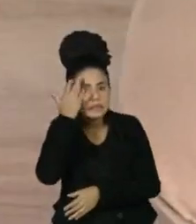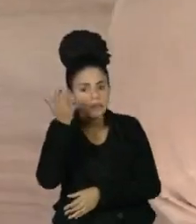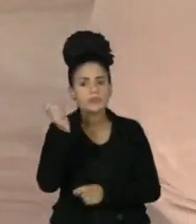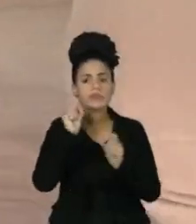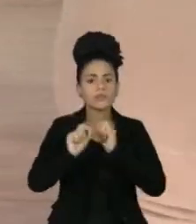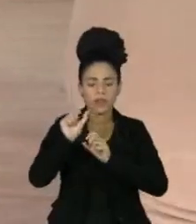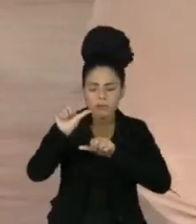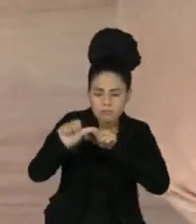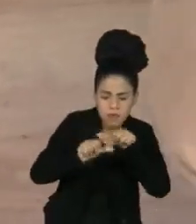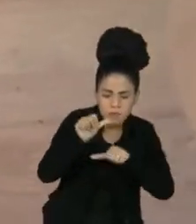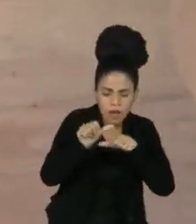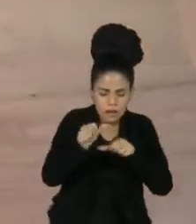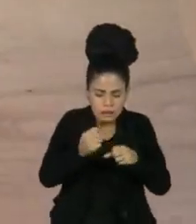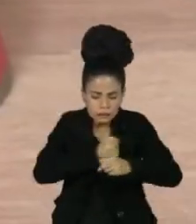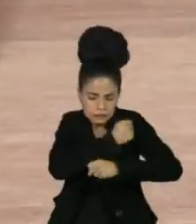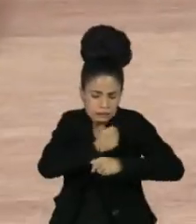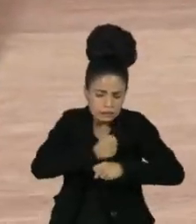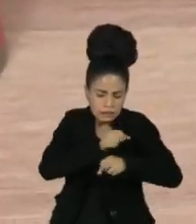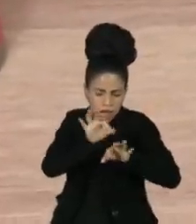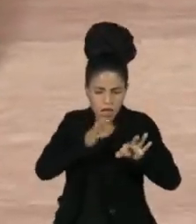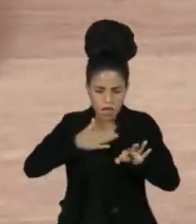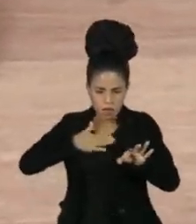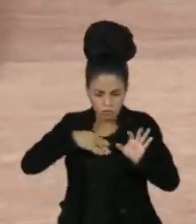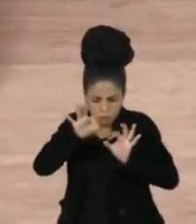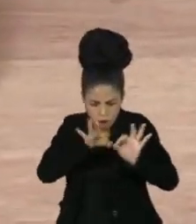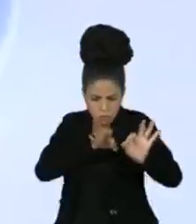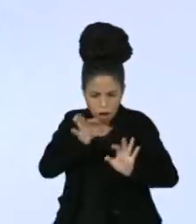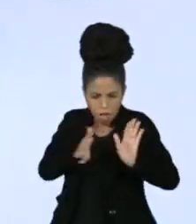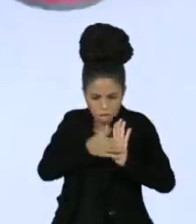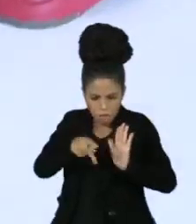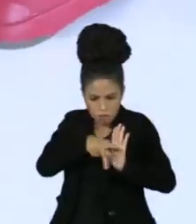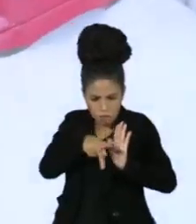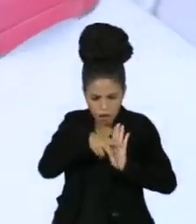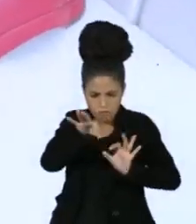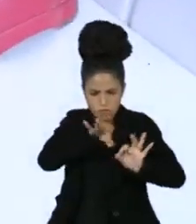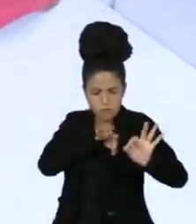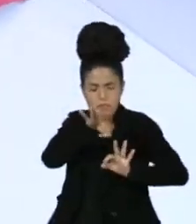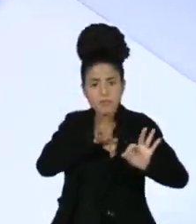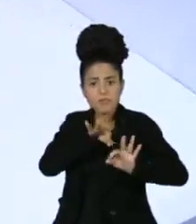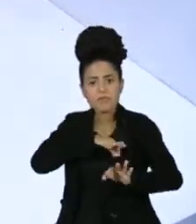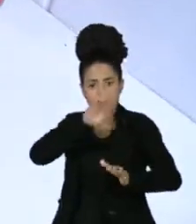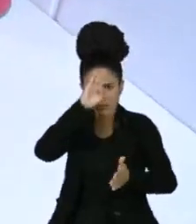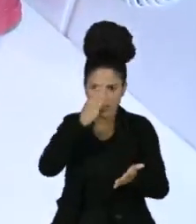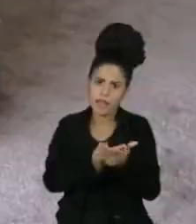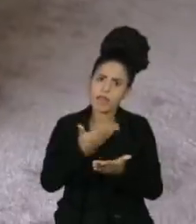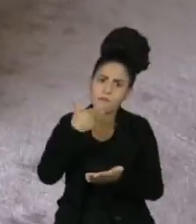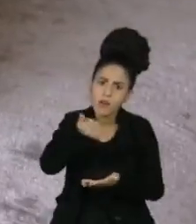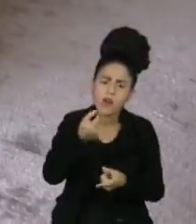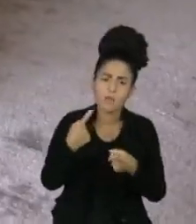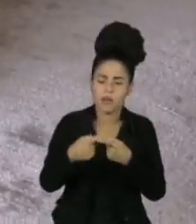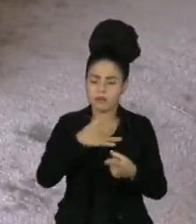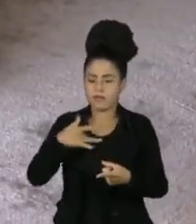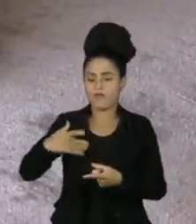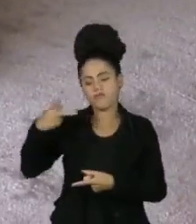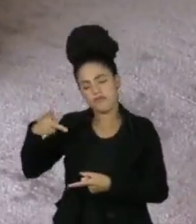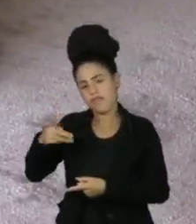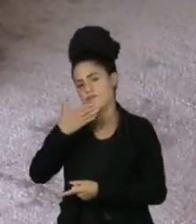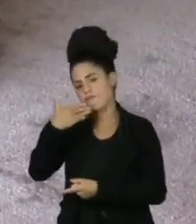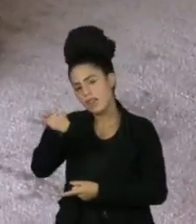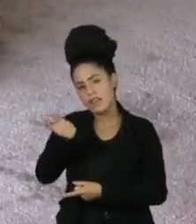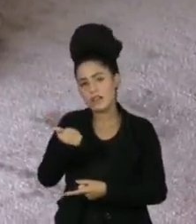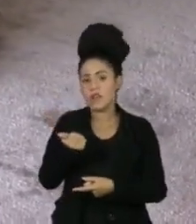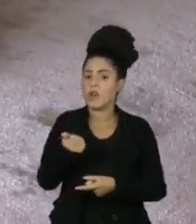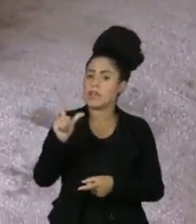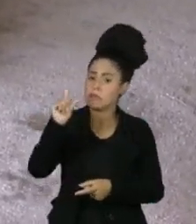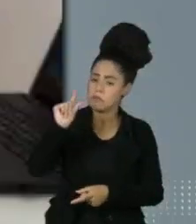a ração por uma alimentação caseira e natural. Dá mais trabalho, mas acredite, compensa para a saúde deles e pesa